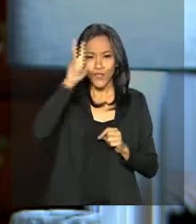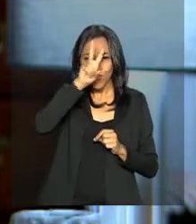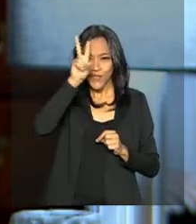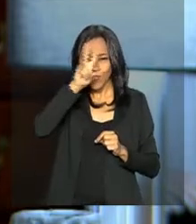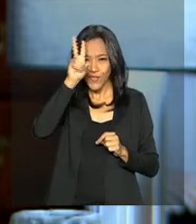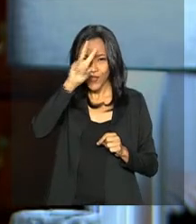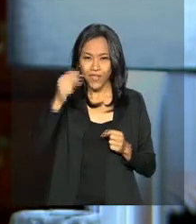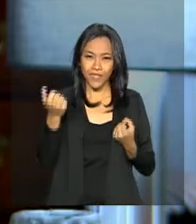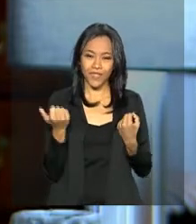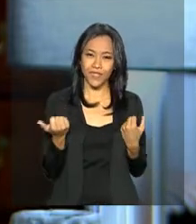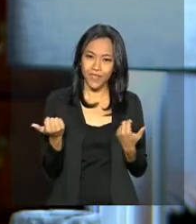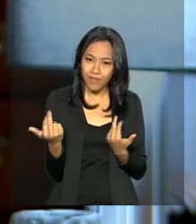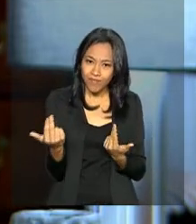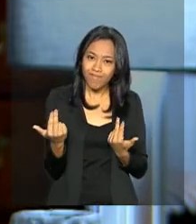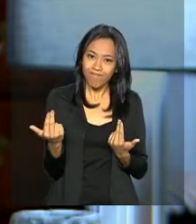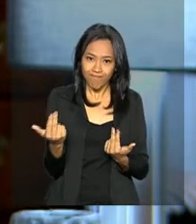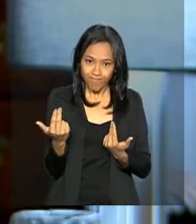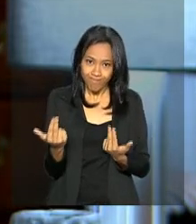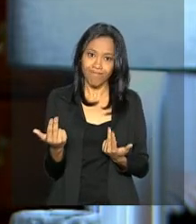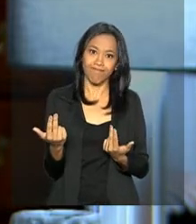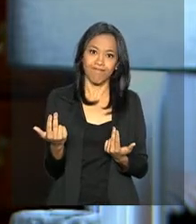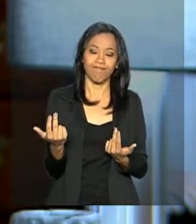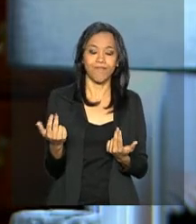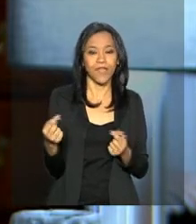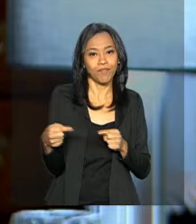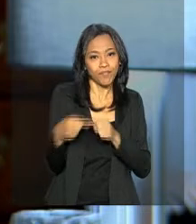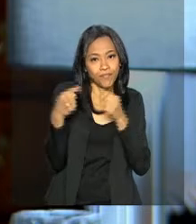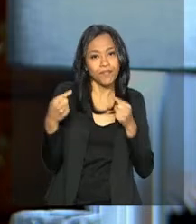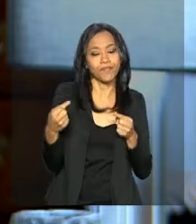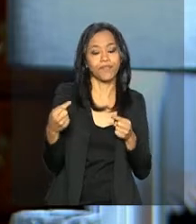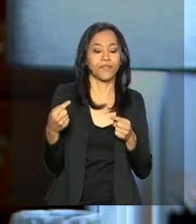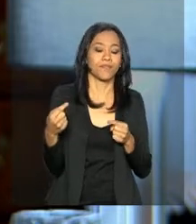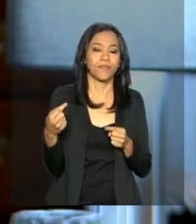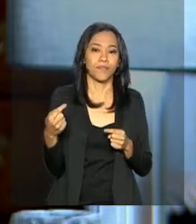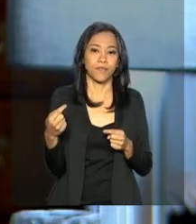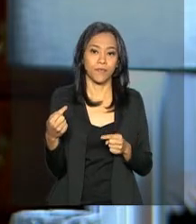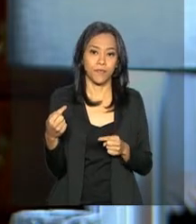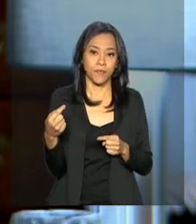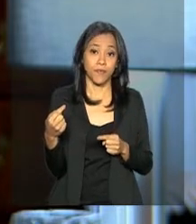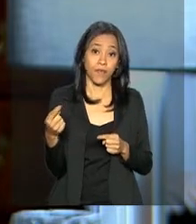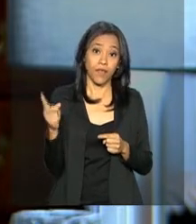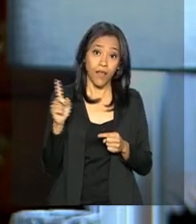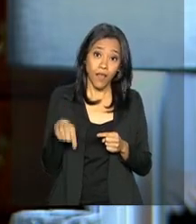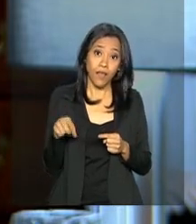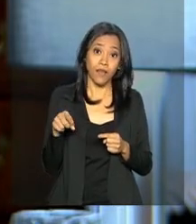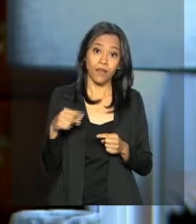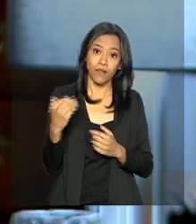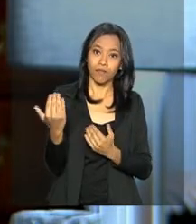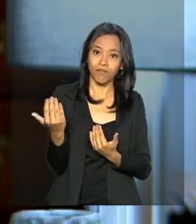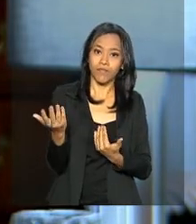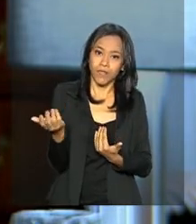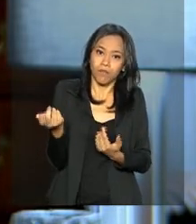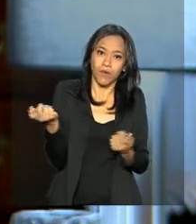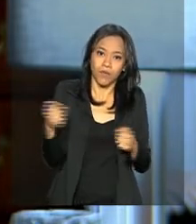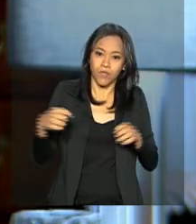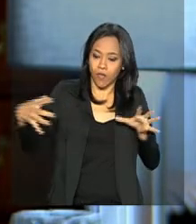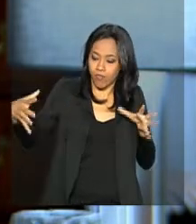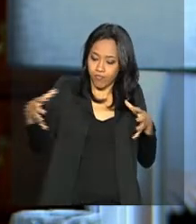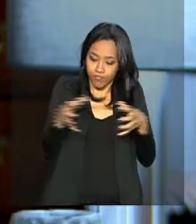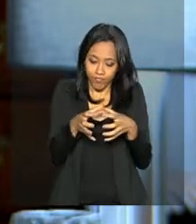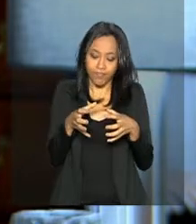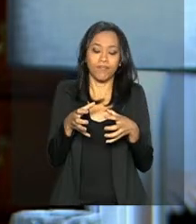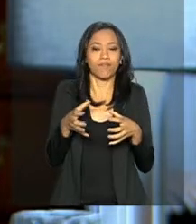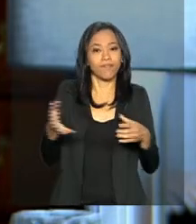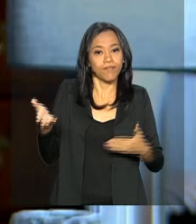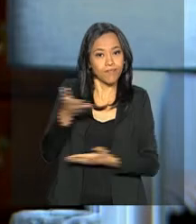ser uma o oovoo aglutinador e no